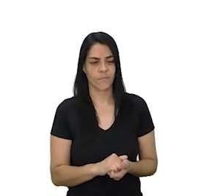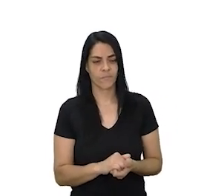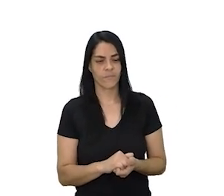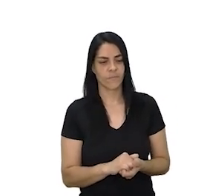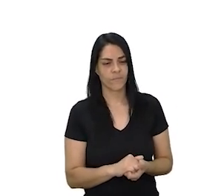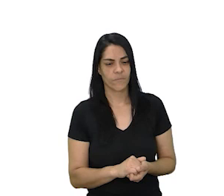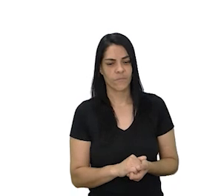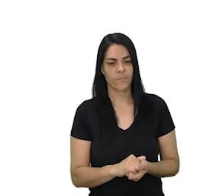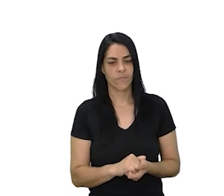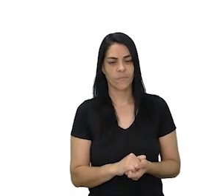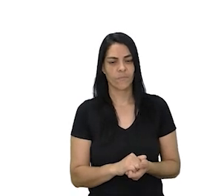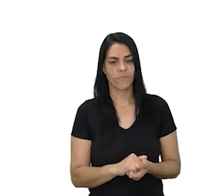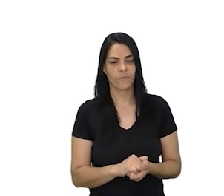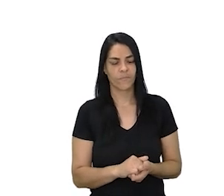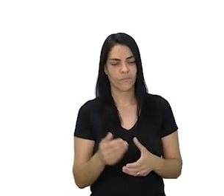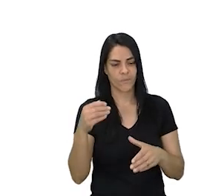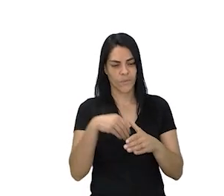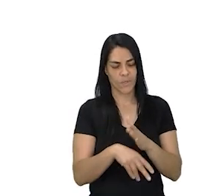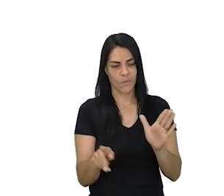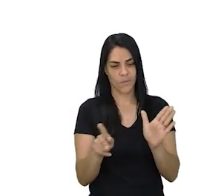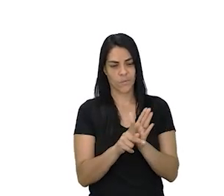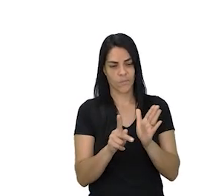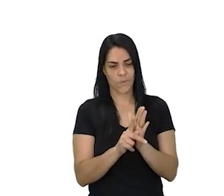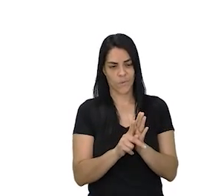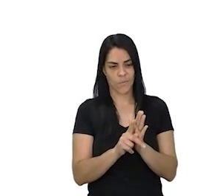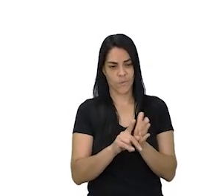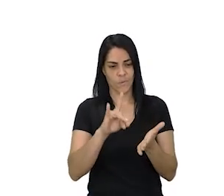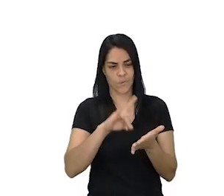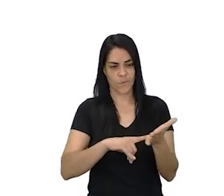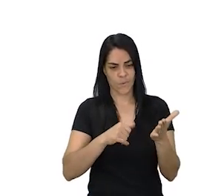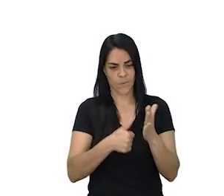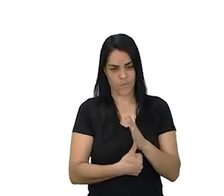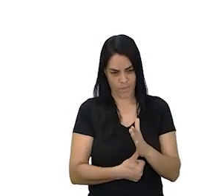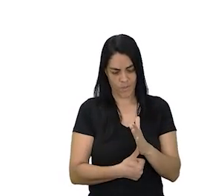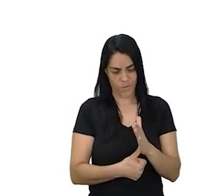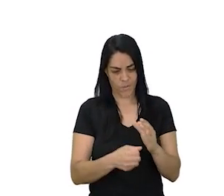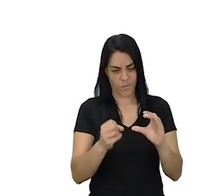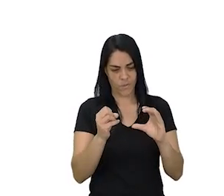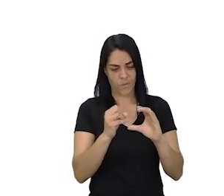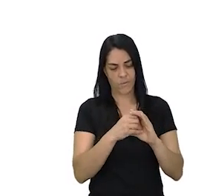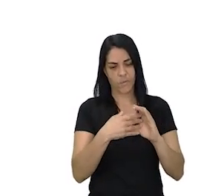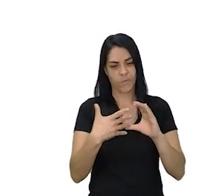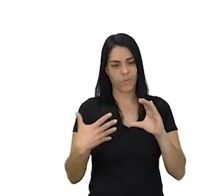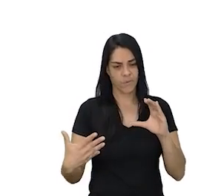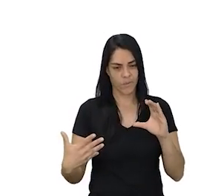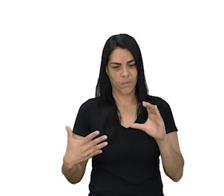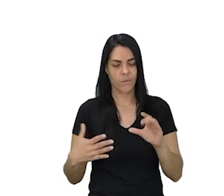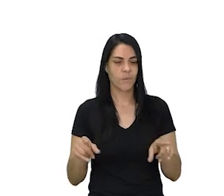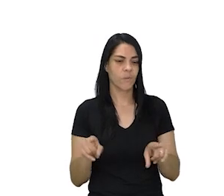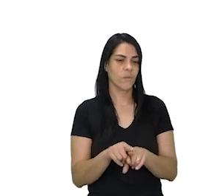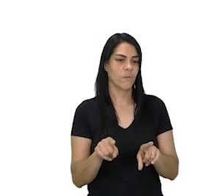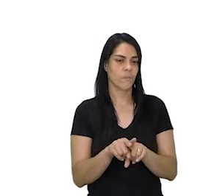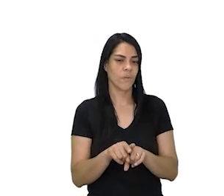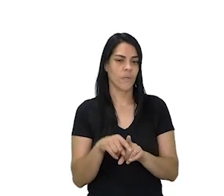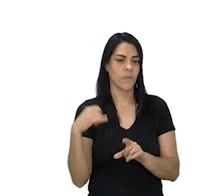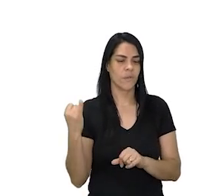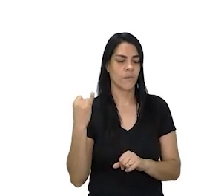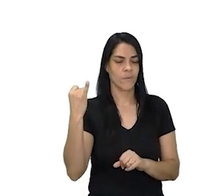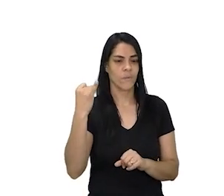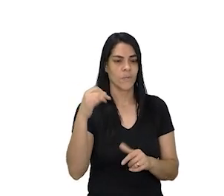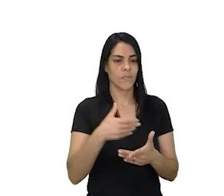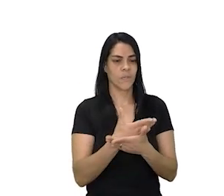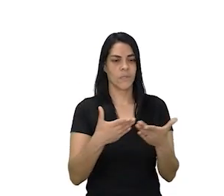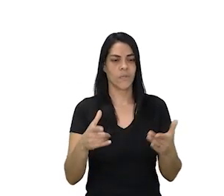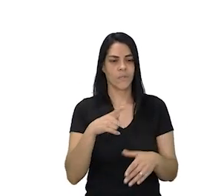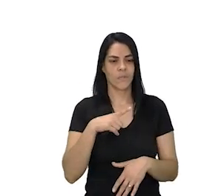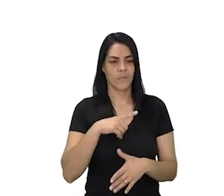dentro do próprio documento curricular. Outro aspecto, né, importante que tem lá